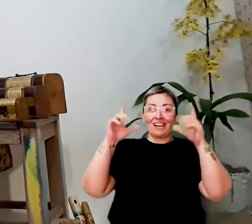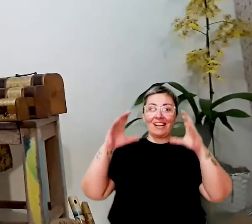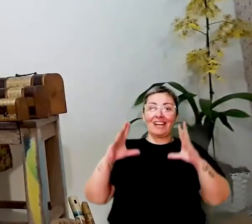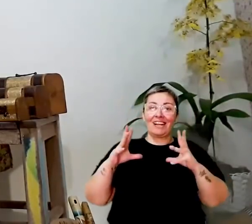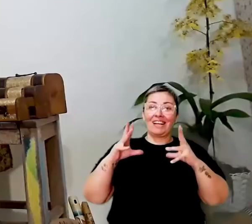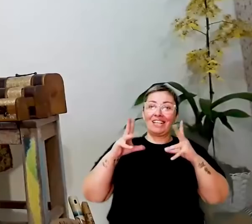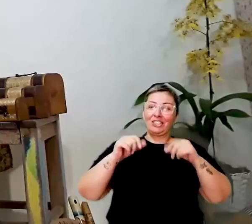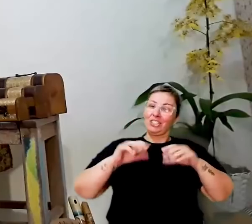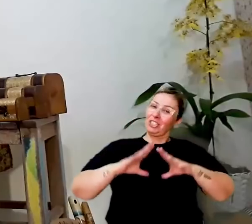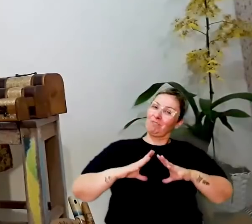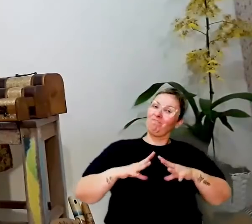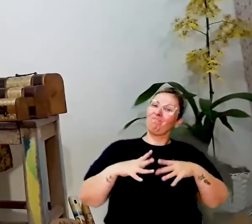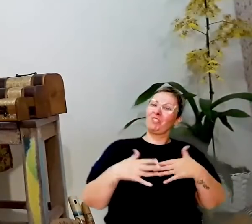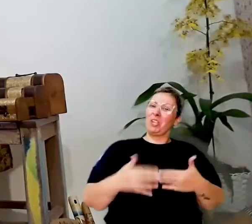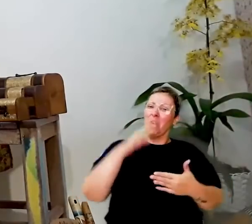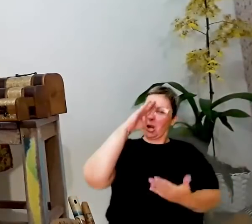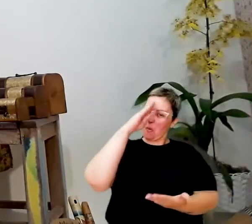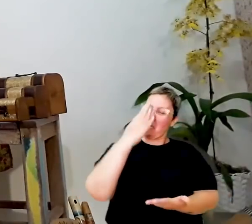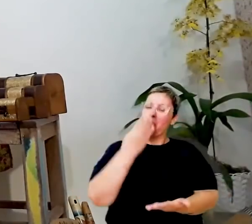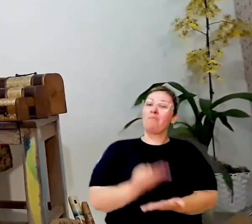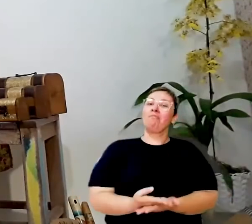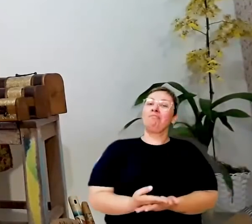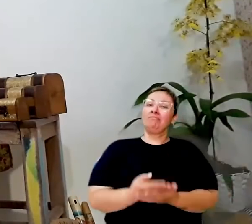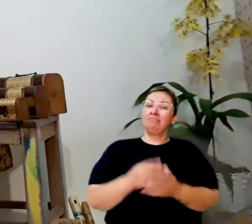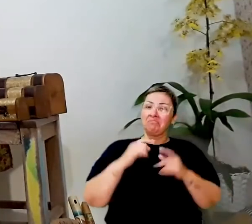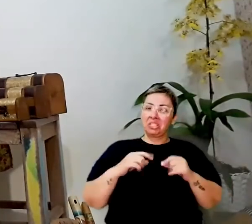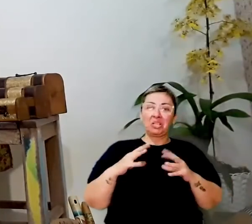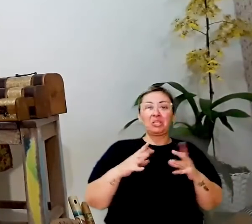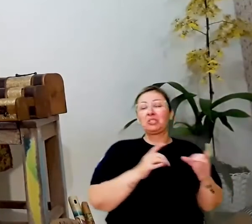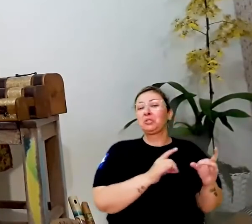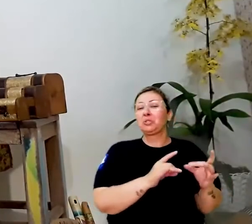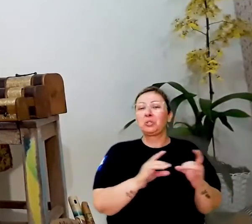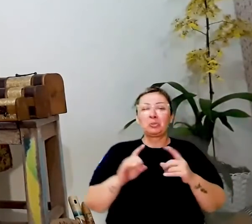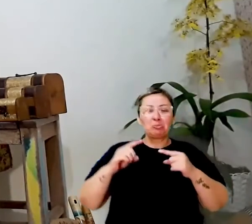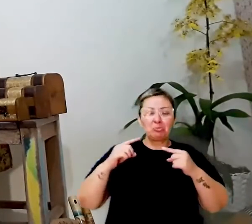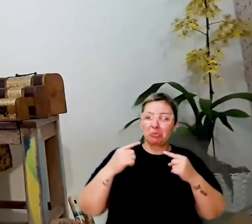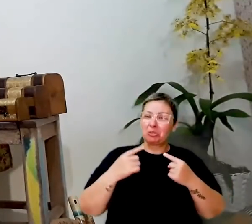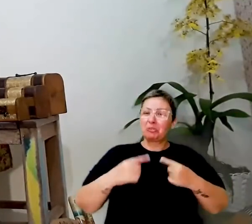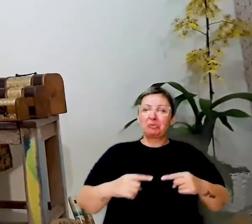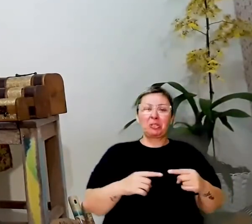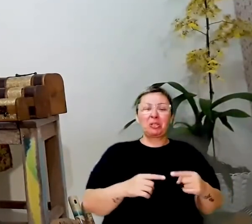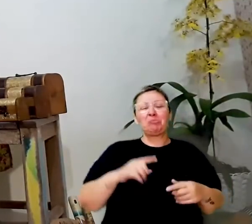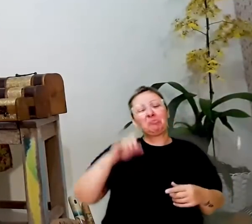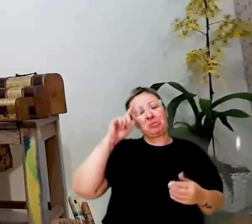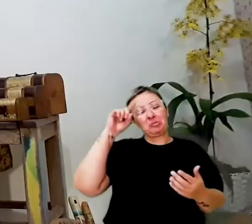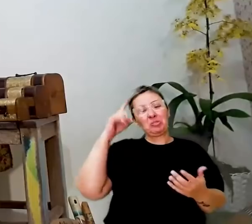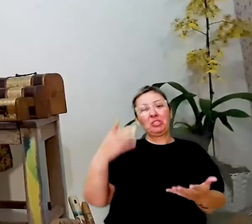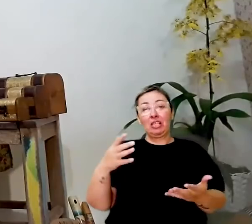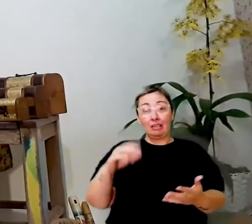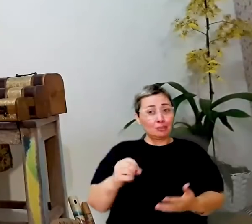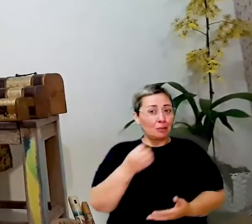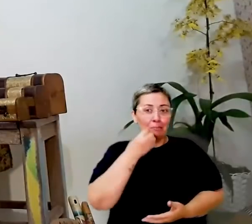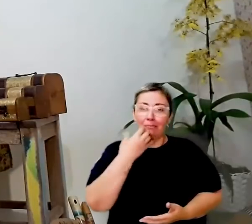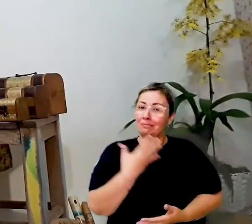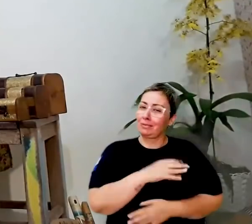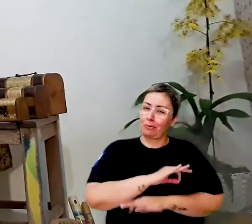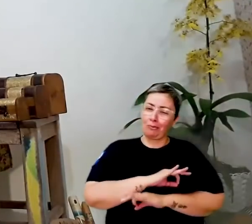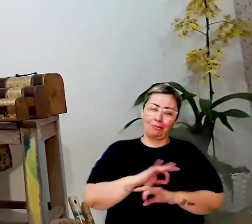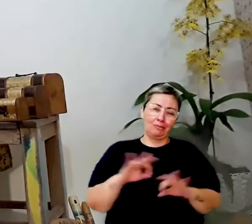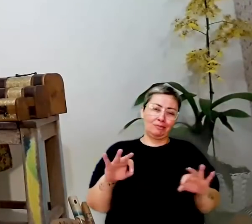nossa coragem e confiança para todos os desafios do dia. Isso não é bom demais?